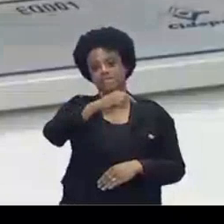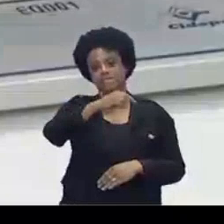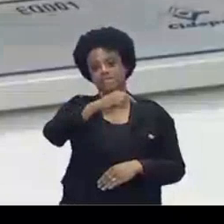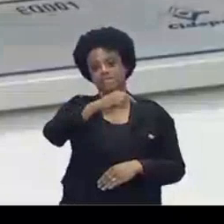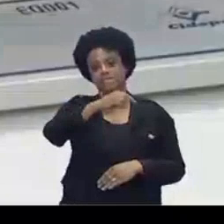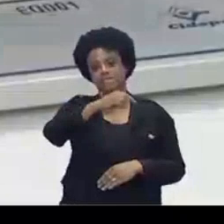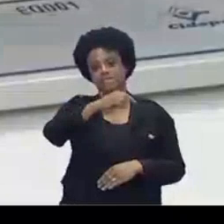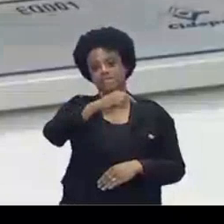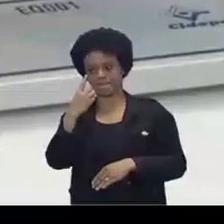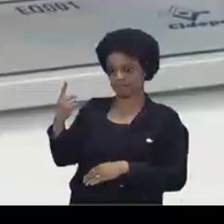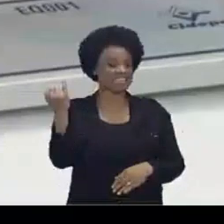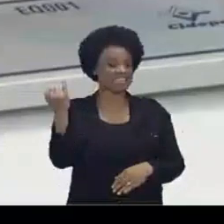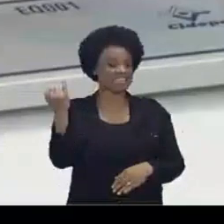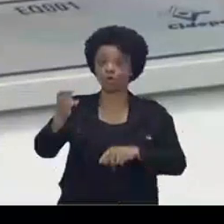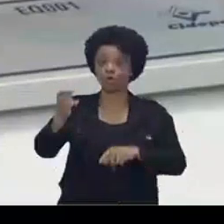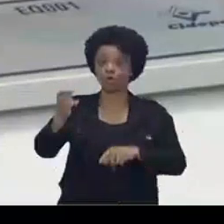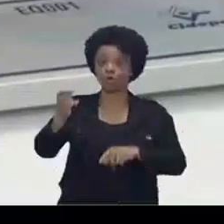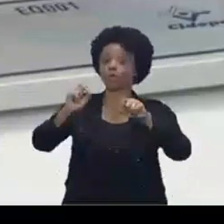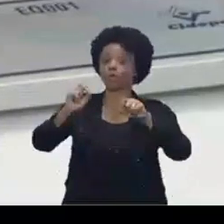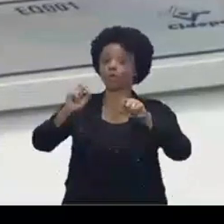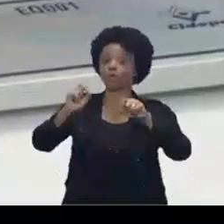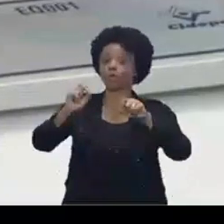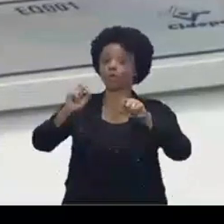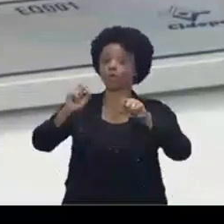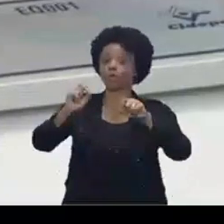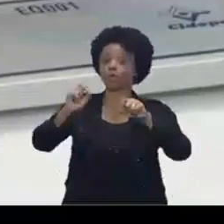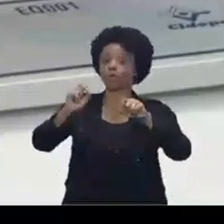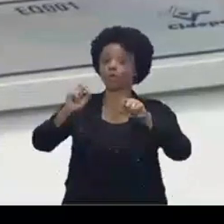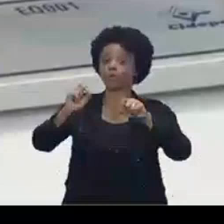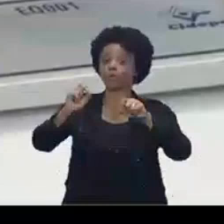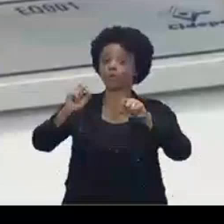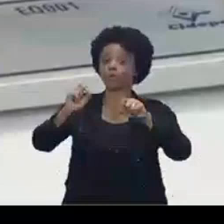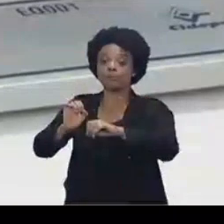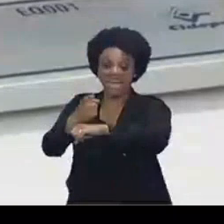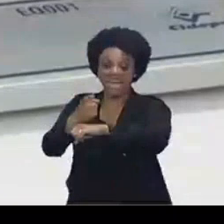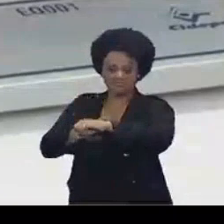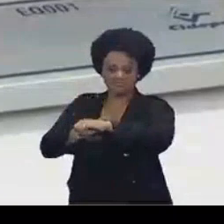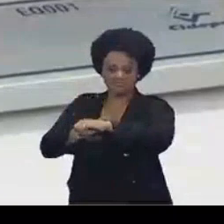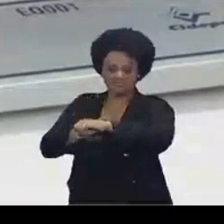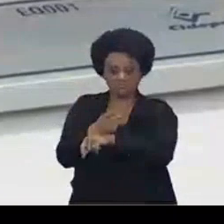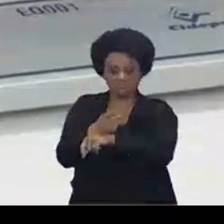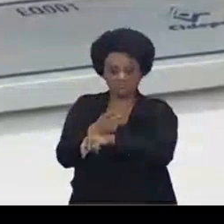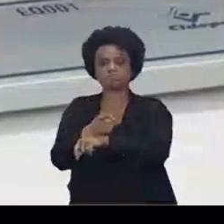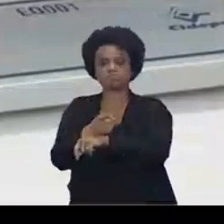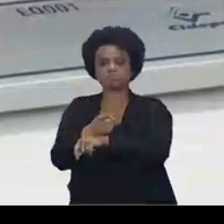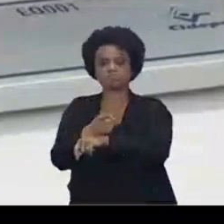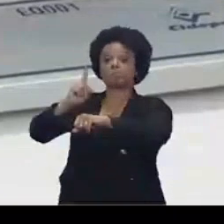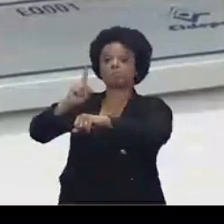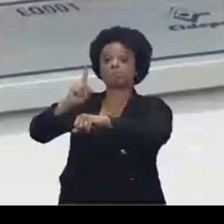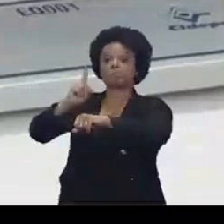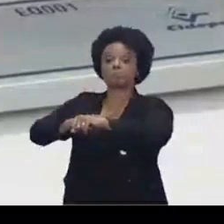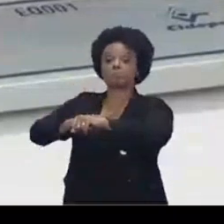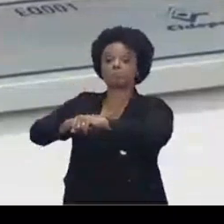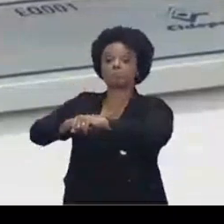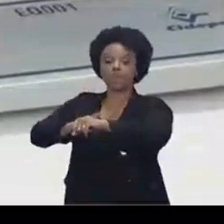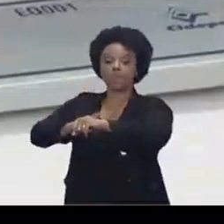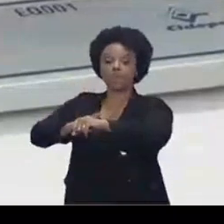E o importante é que aqui esteja muito bem sincronizado o momento que você